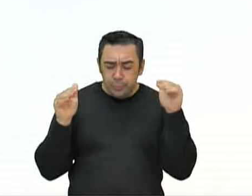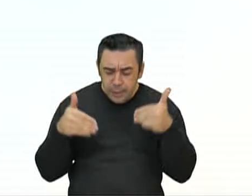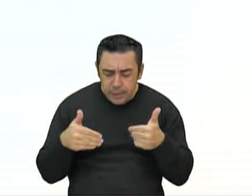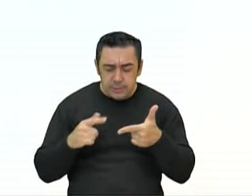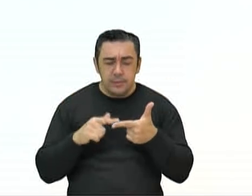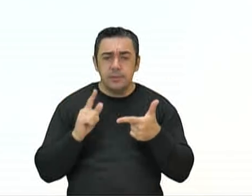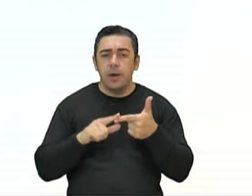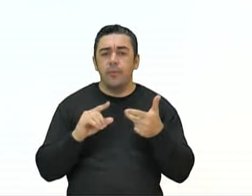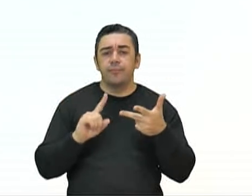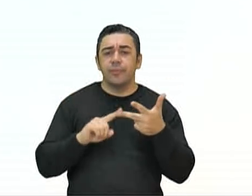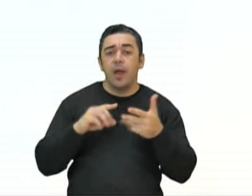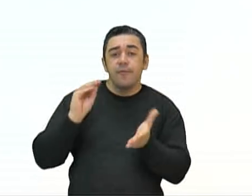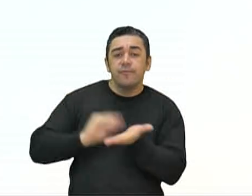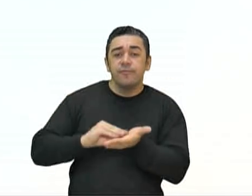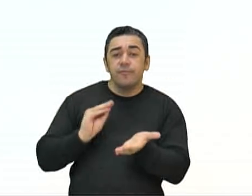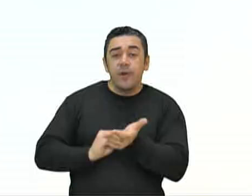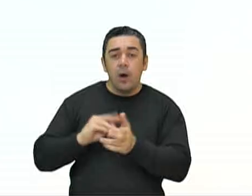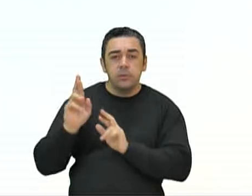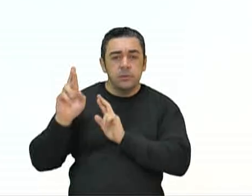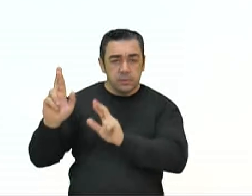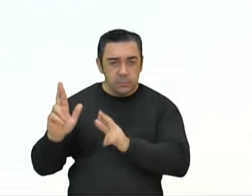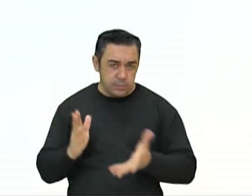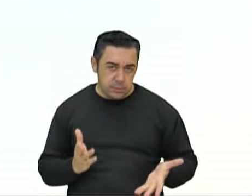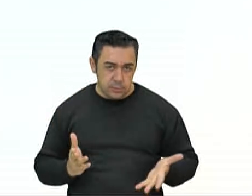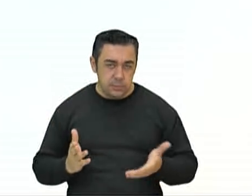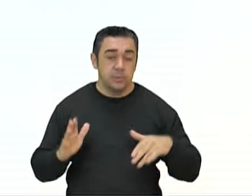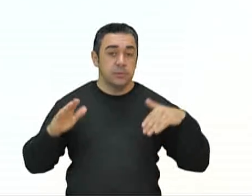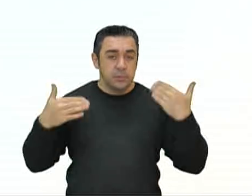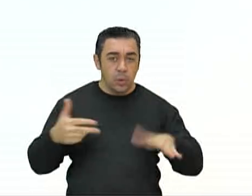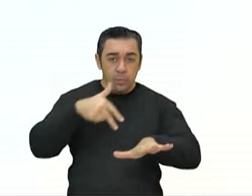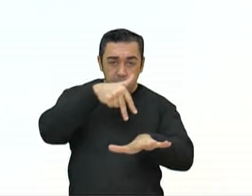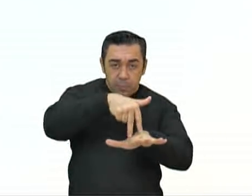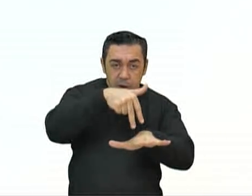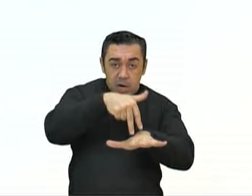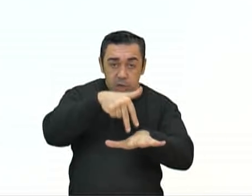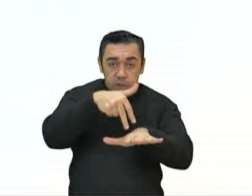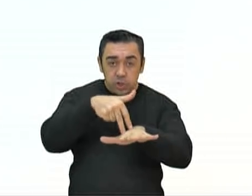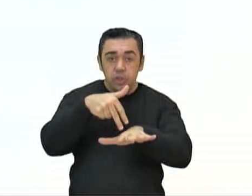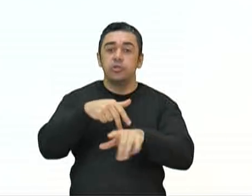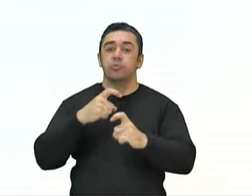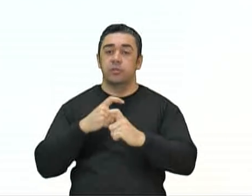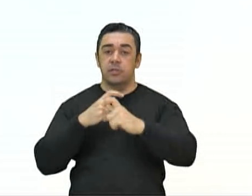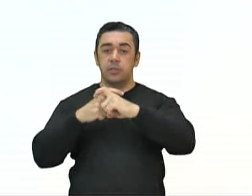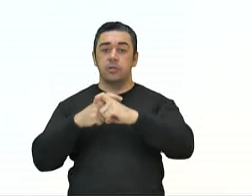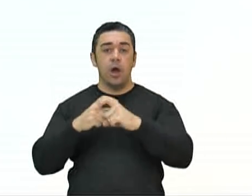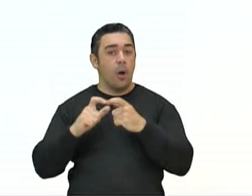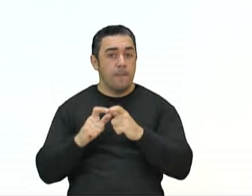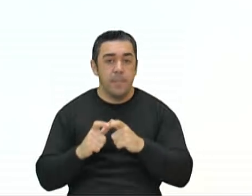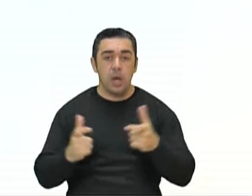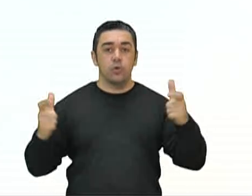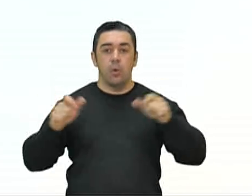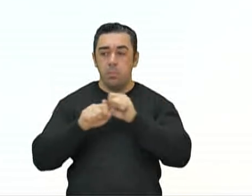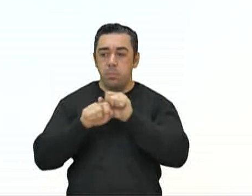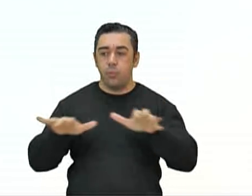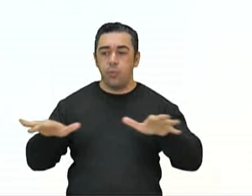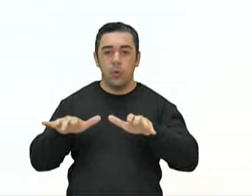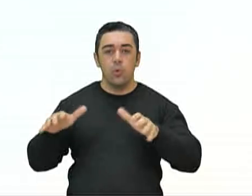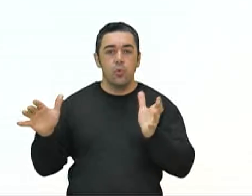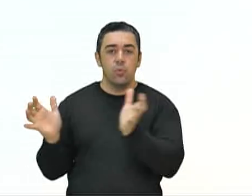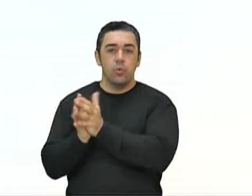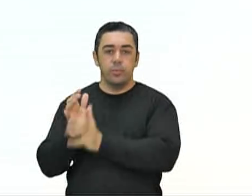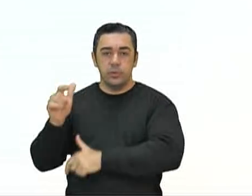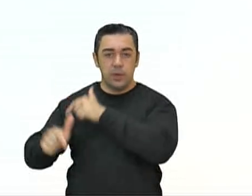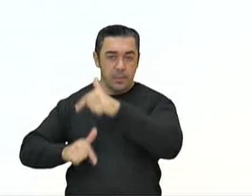de esperança. A popularidade dos nazistas aumentou entre os trabalhadores, lembra? Promessas